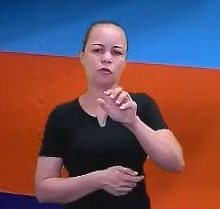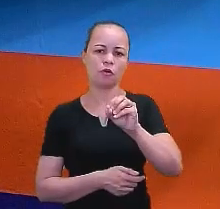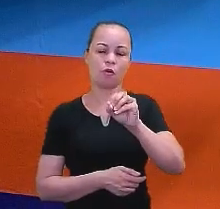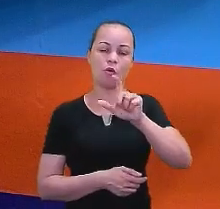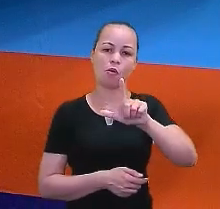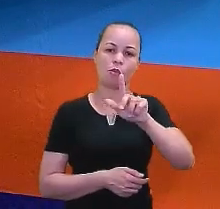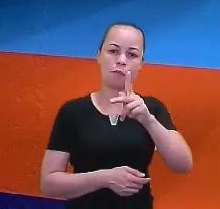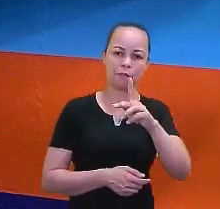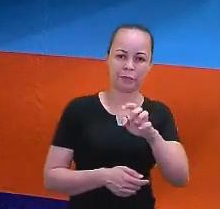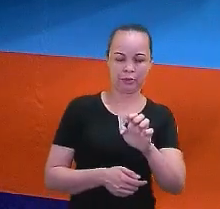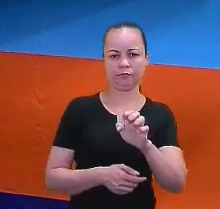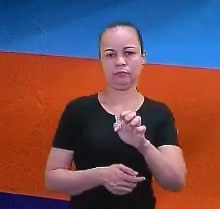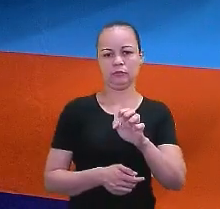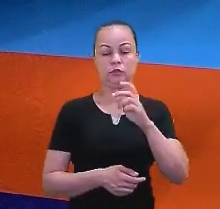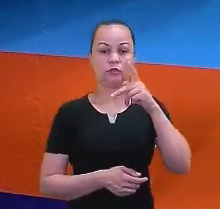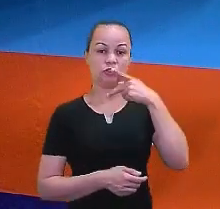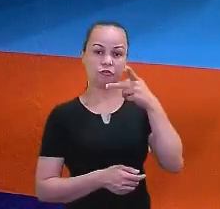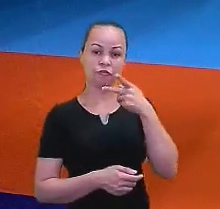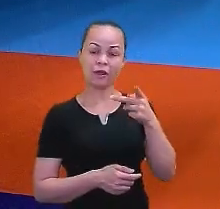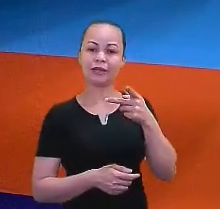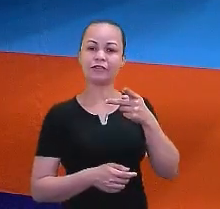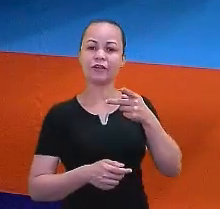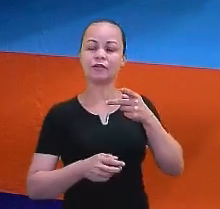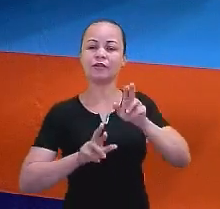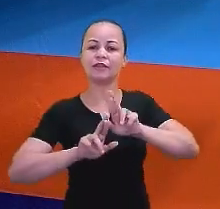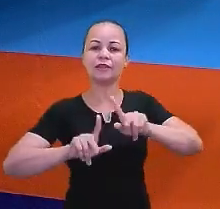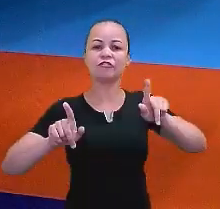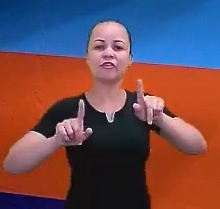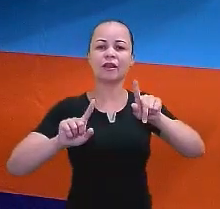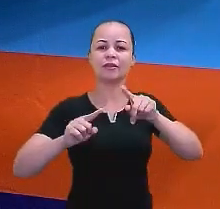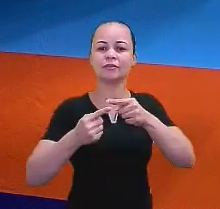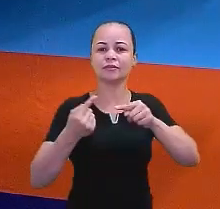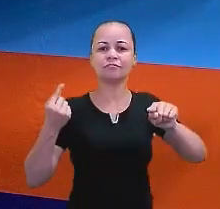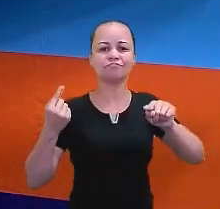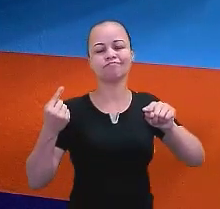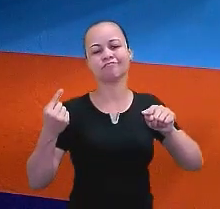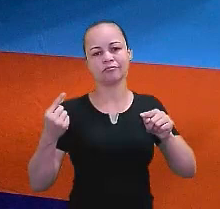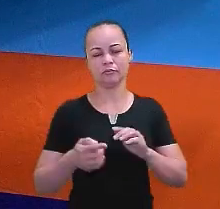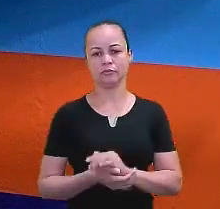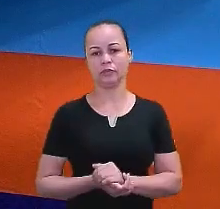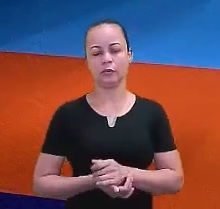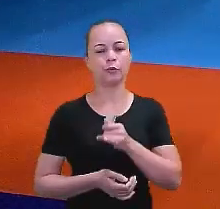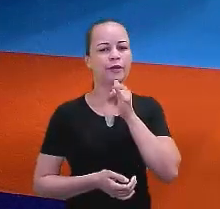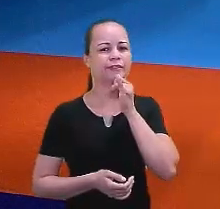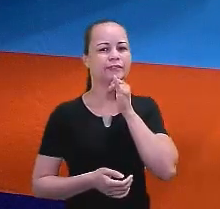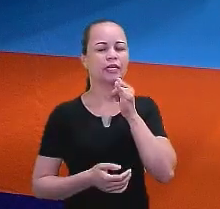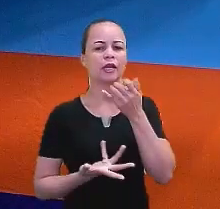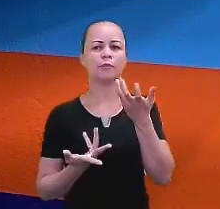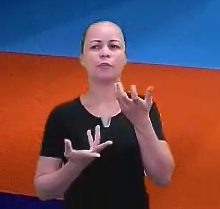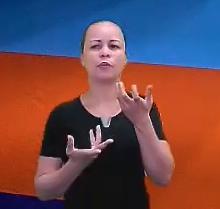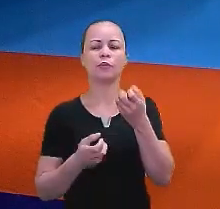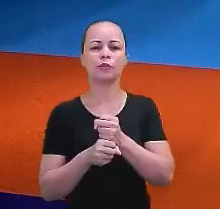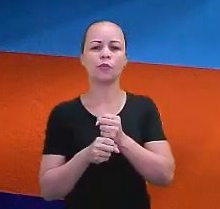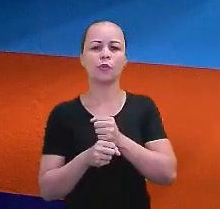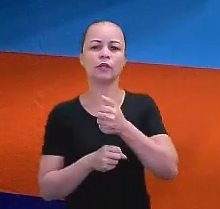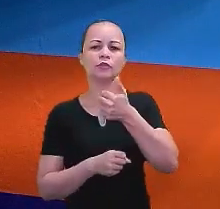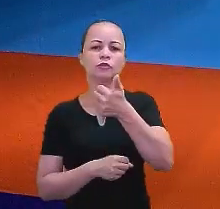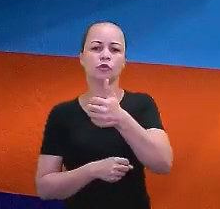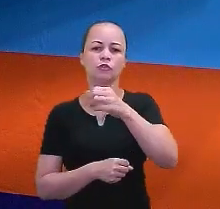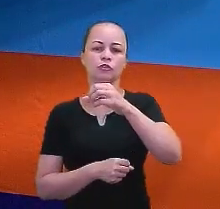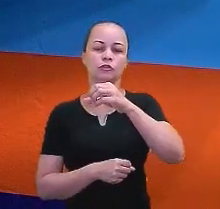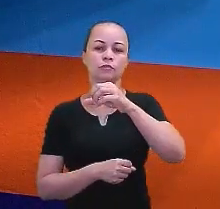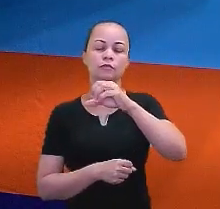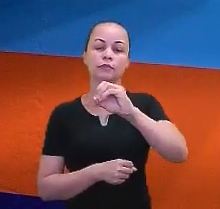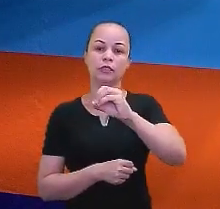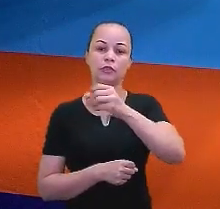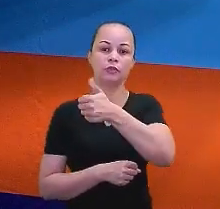de imposição. Por exemplo, por que em 2016 muitas pessoas e alguns